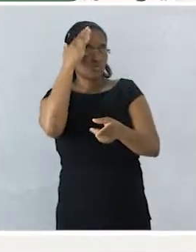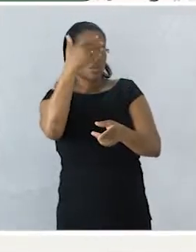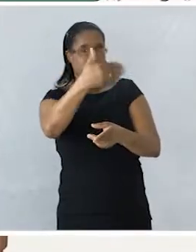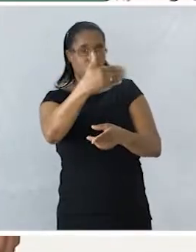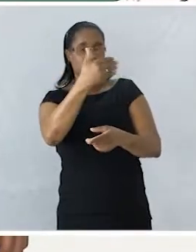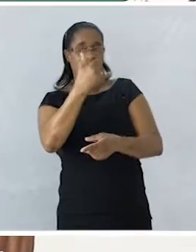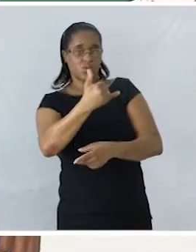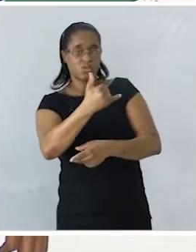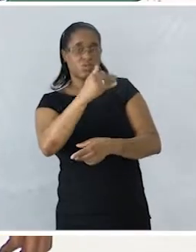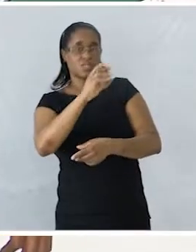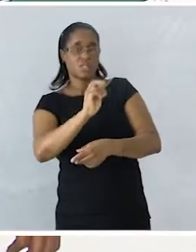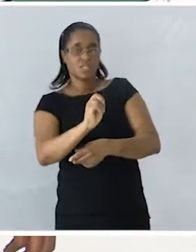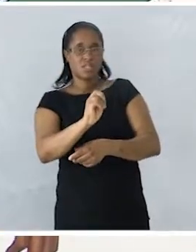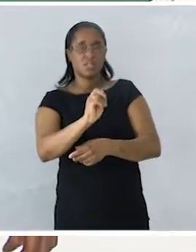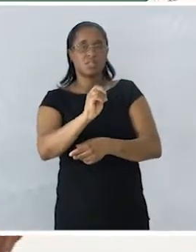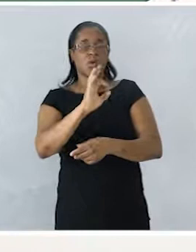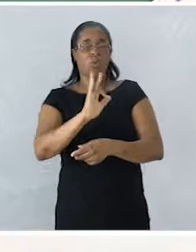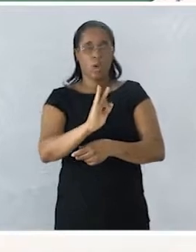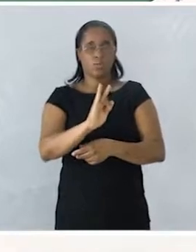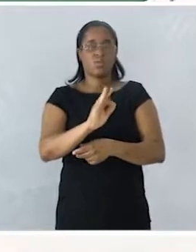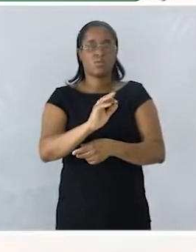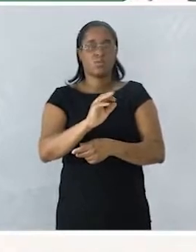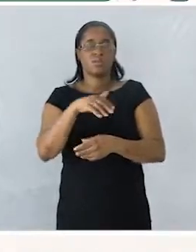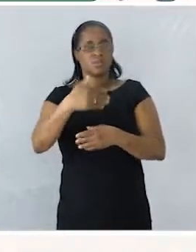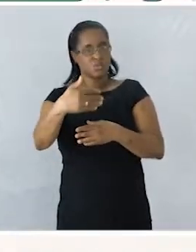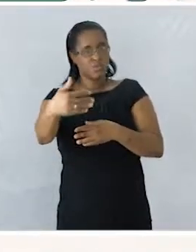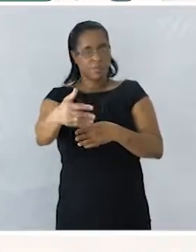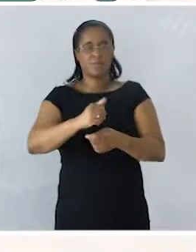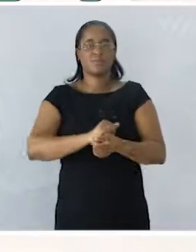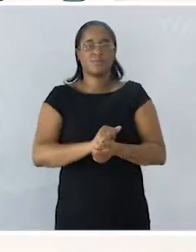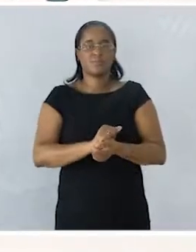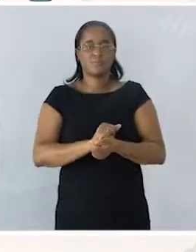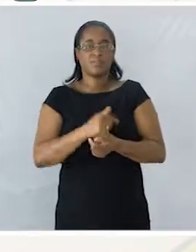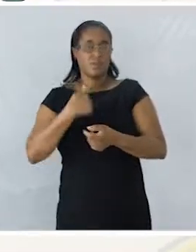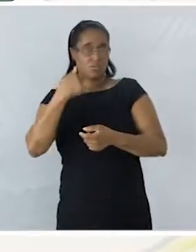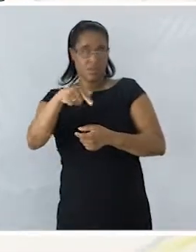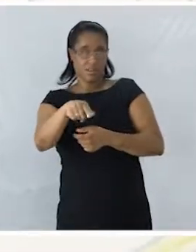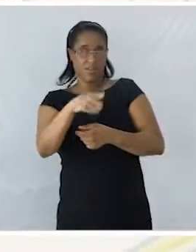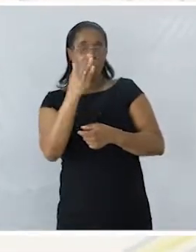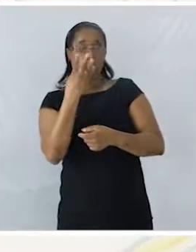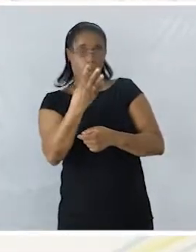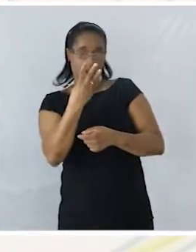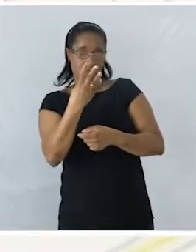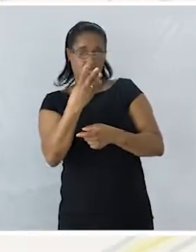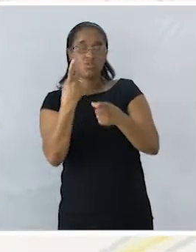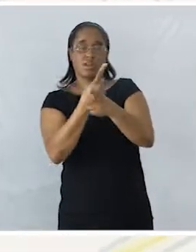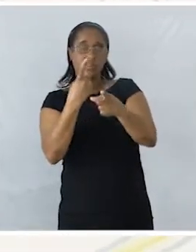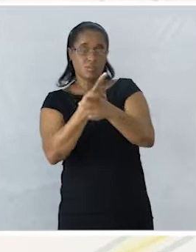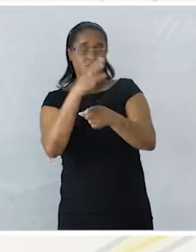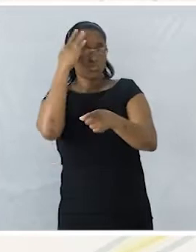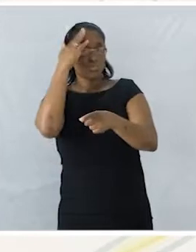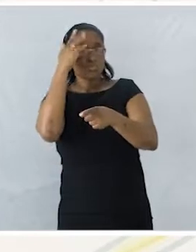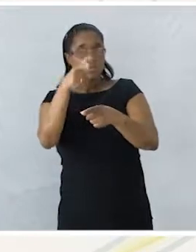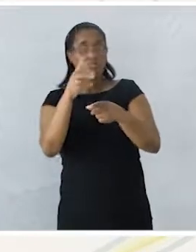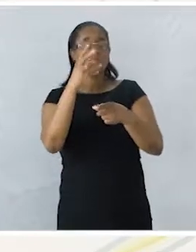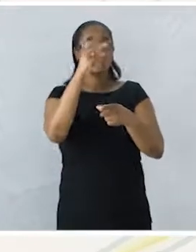2, 3, 4, assim sucessivamente. Eu tenho aqui 4 elementos no conjunto A.